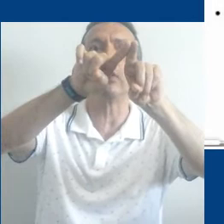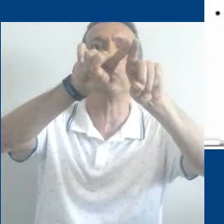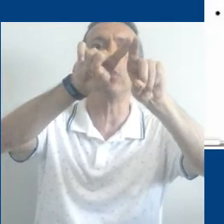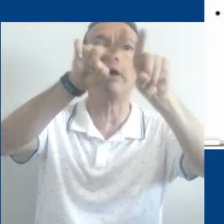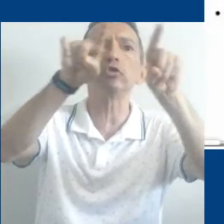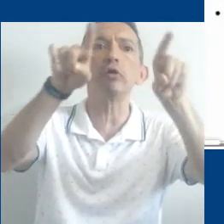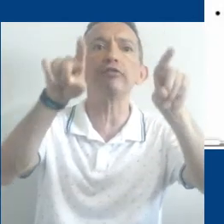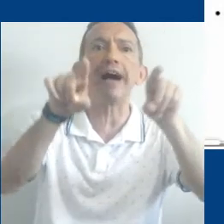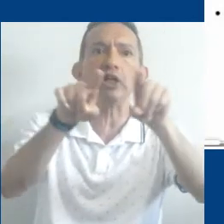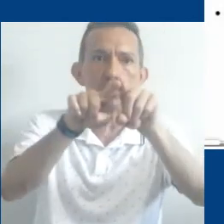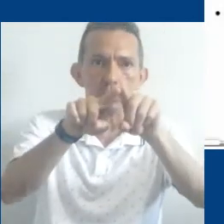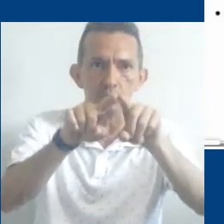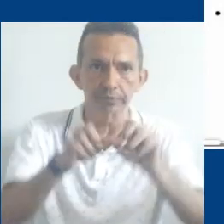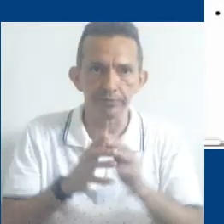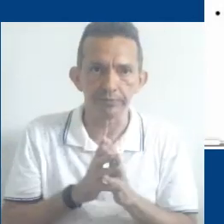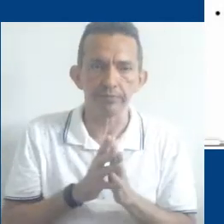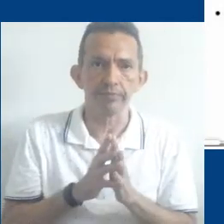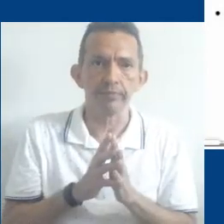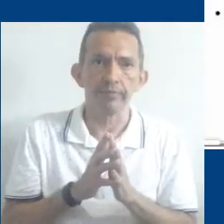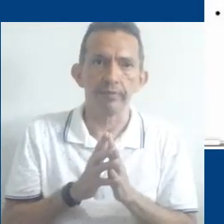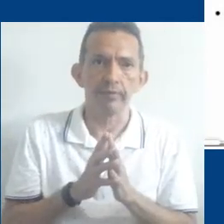chamado de vacúolo autofágico.